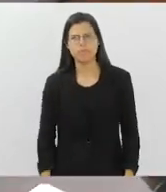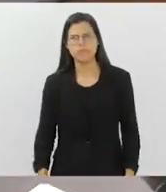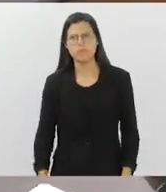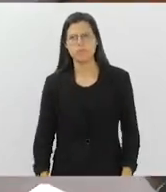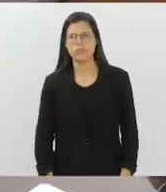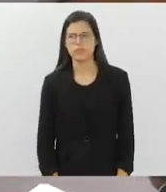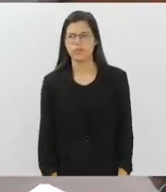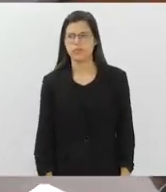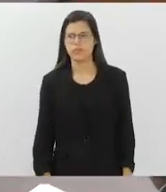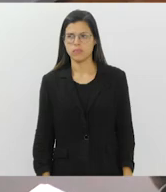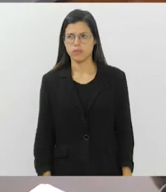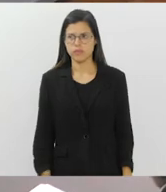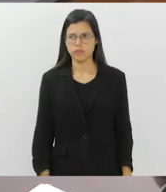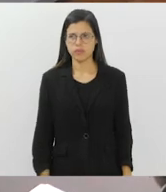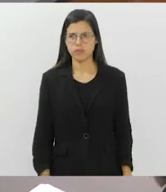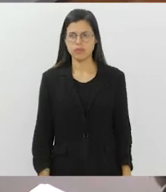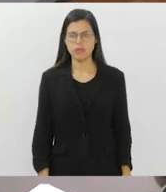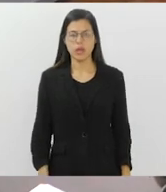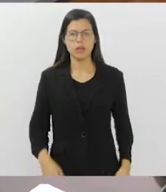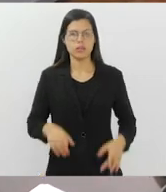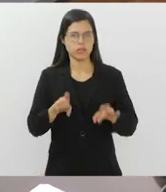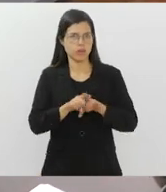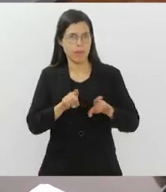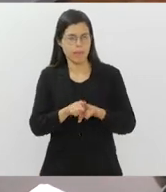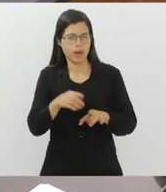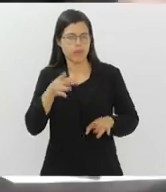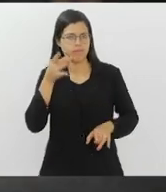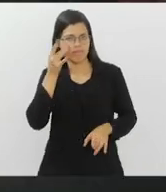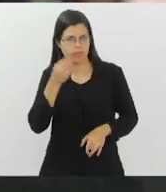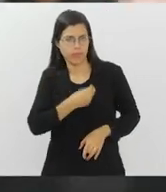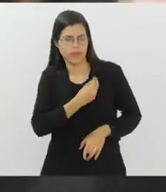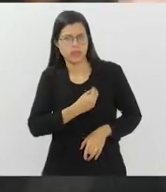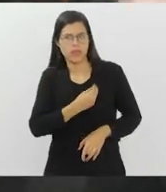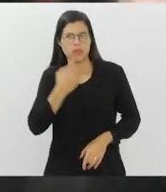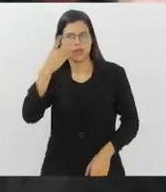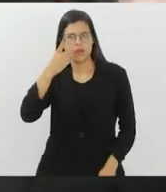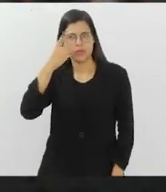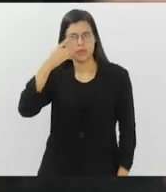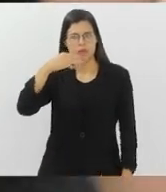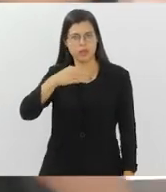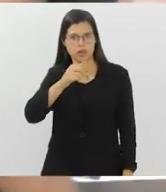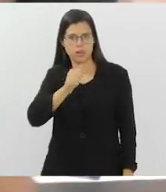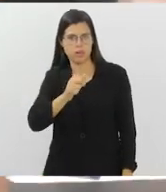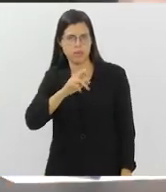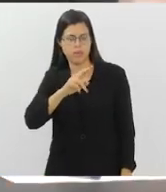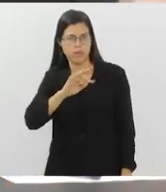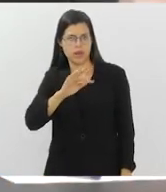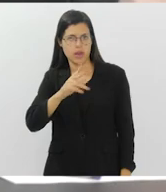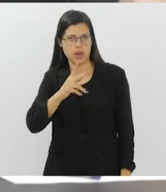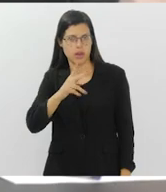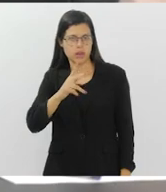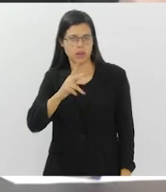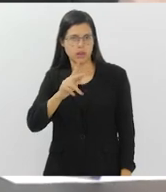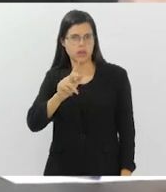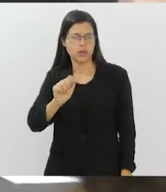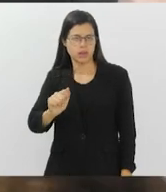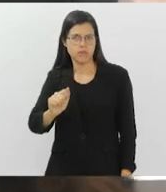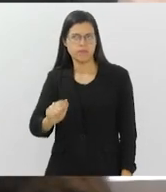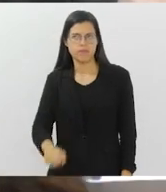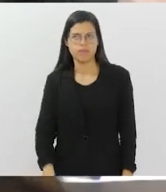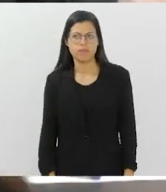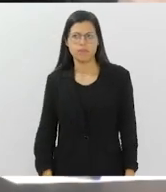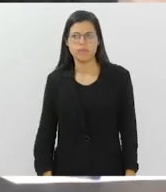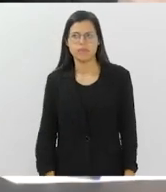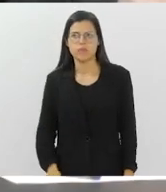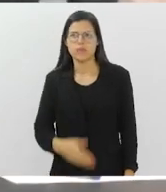Também anunciar a presença da deputada Marta Rocha. Obrigado pela presença. Querido amigo também, o